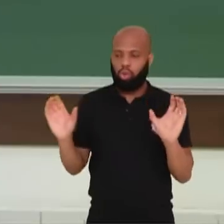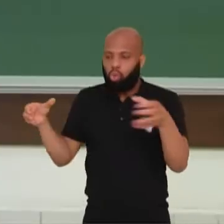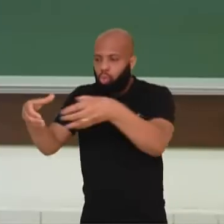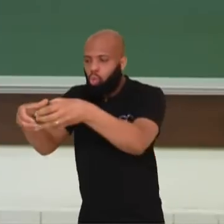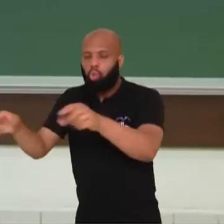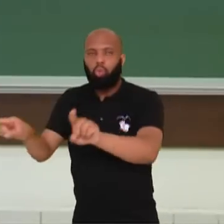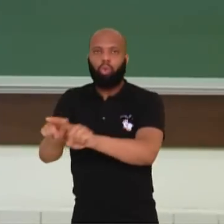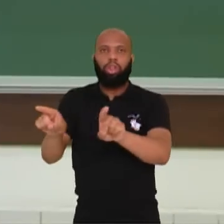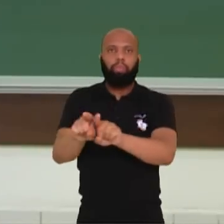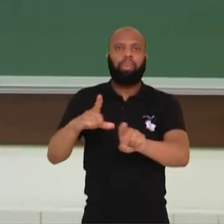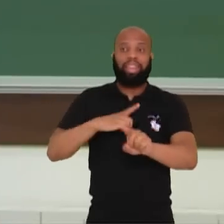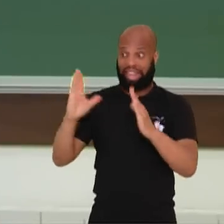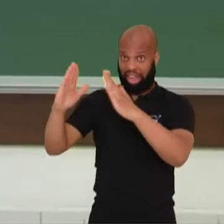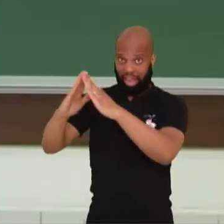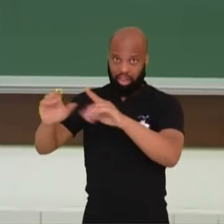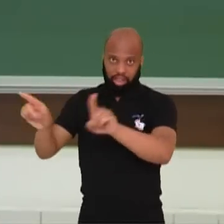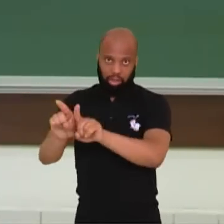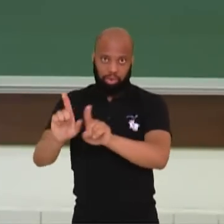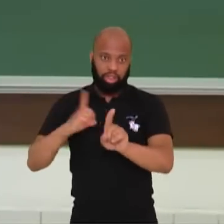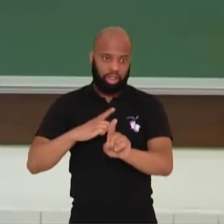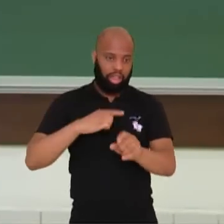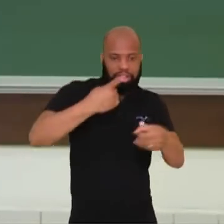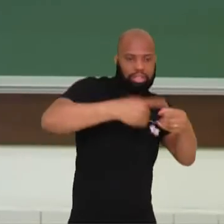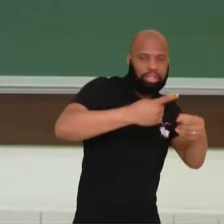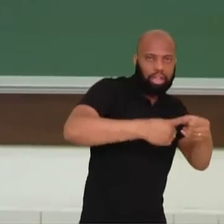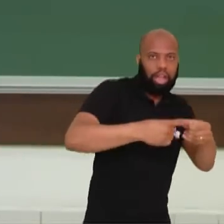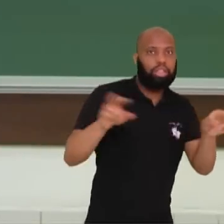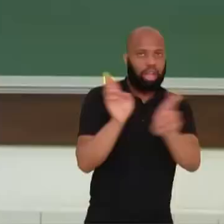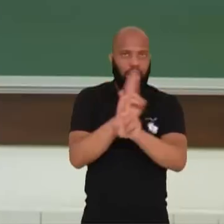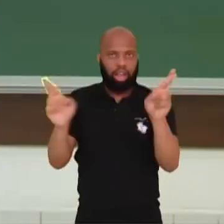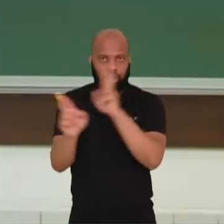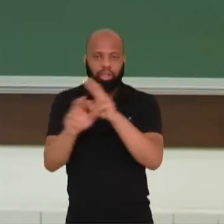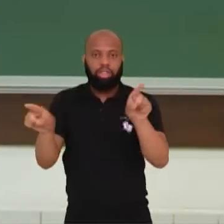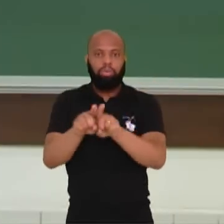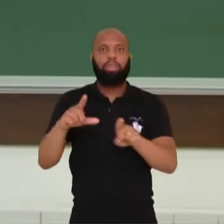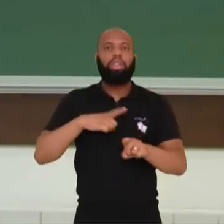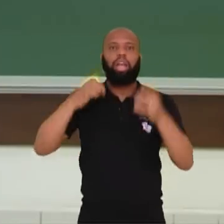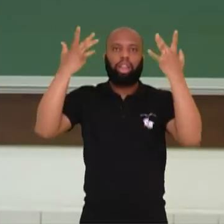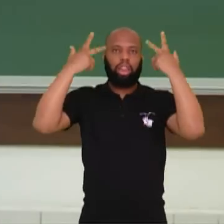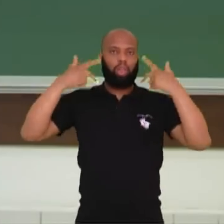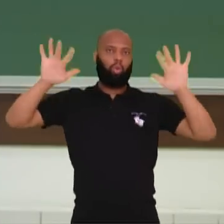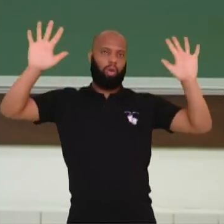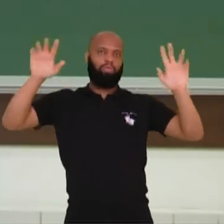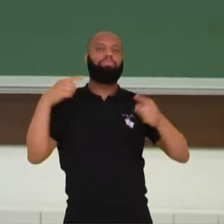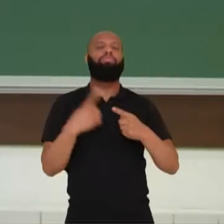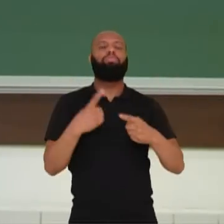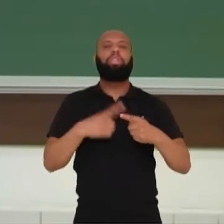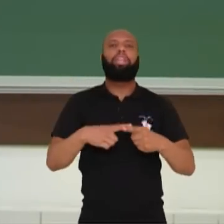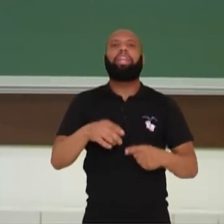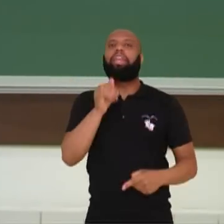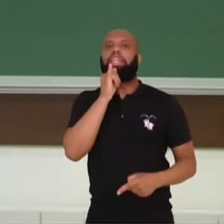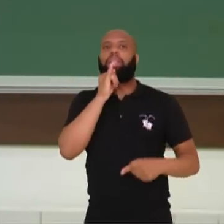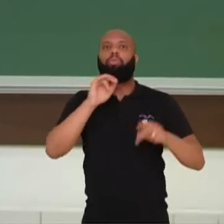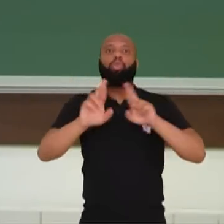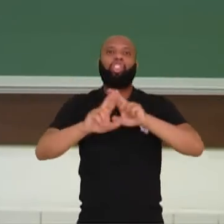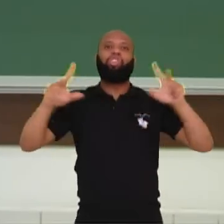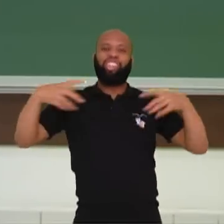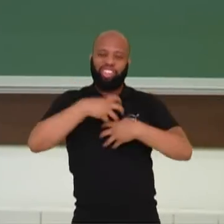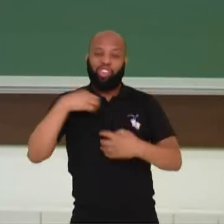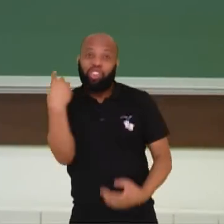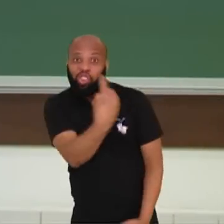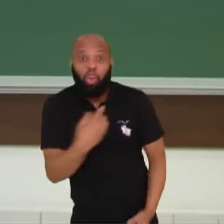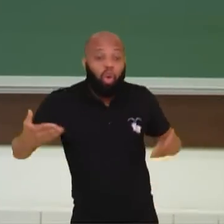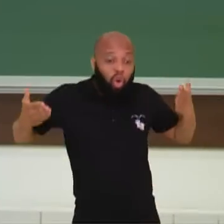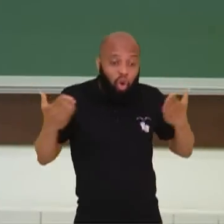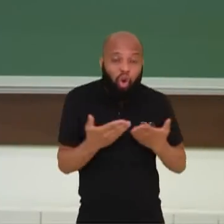ele é doméstico, ele é cívico, e é uma religião que relaciona o sobrenatural com o natural. Muito diferente da nossa maneira de pensar religião hoje,